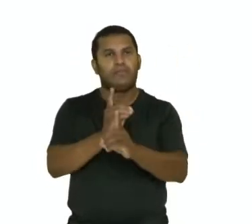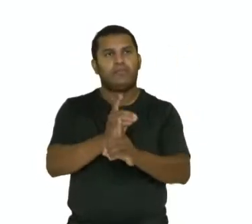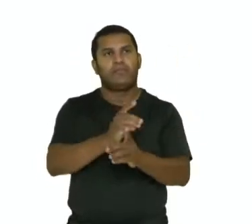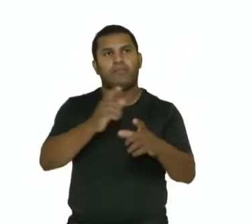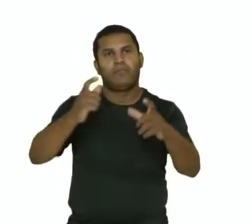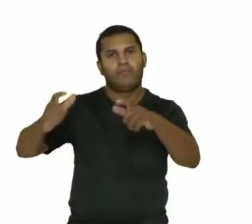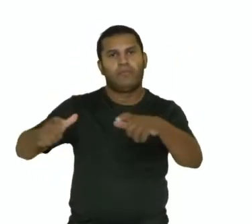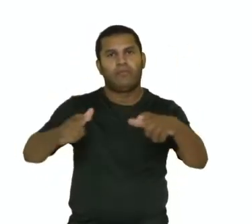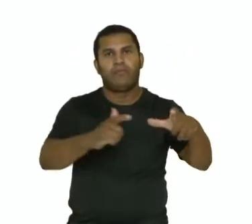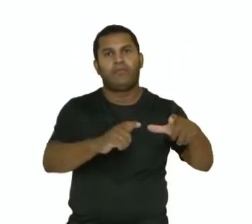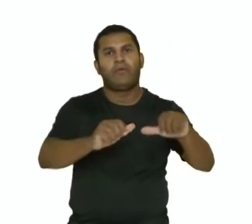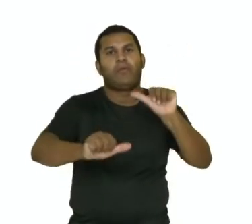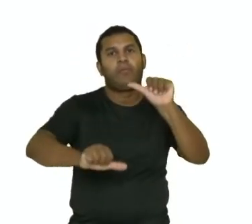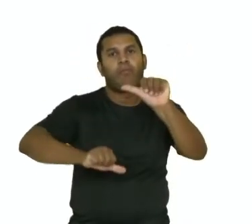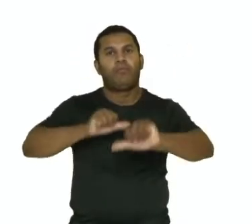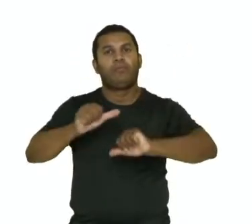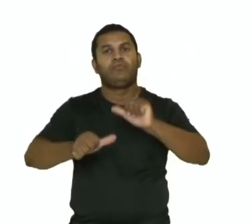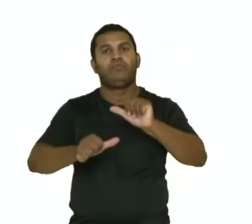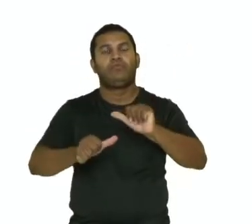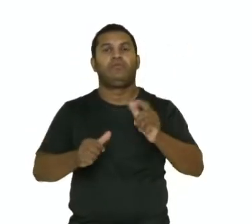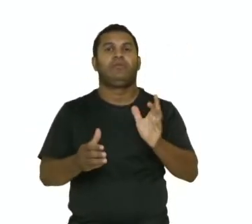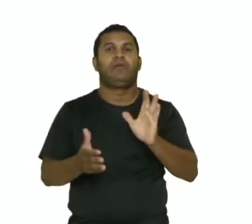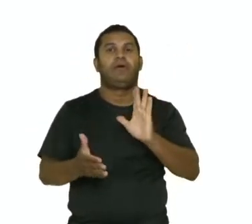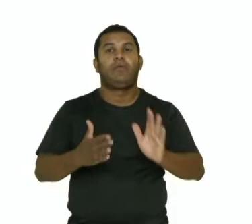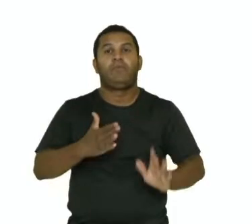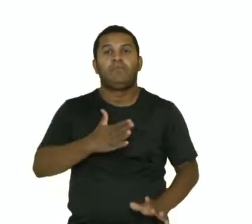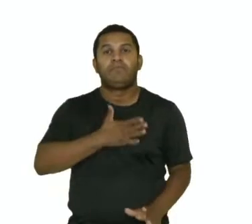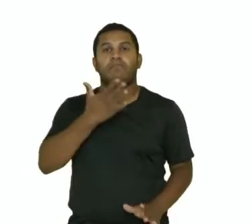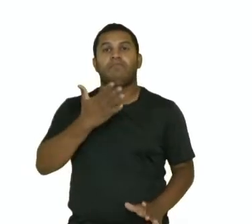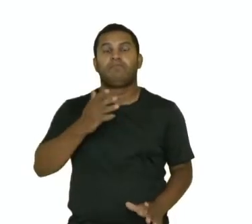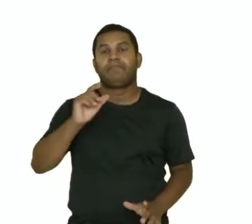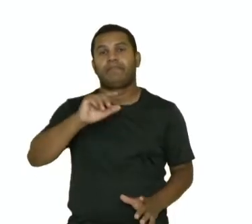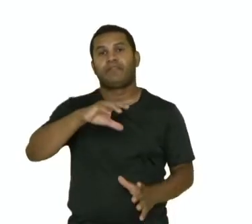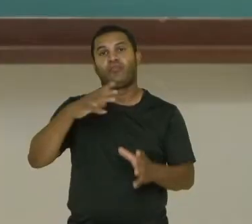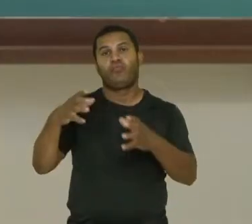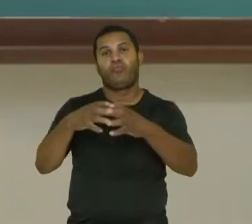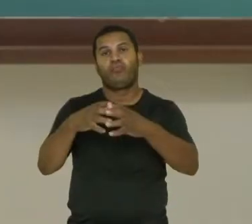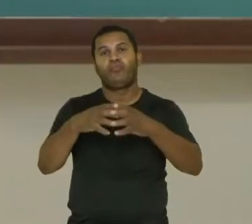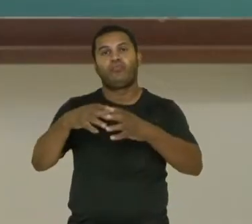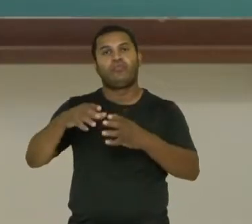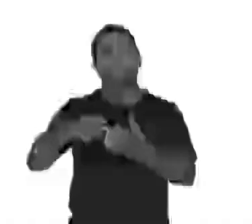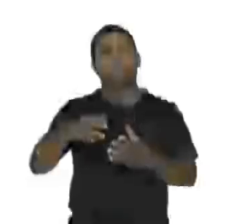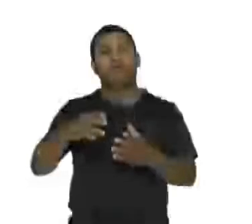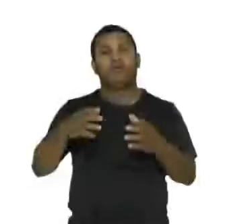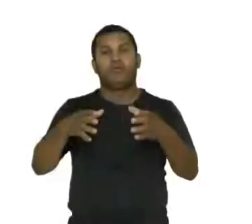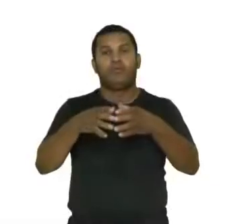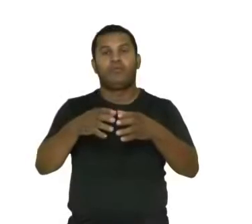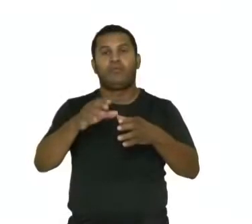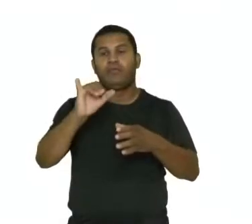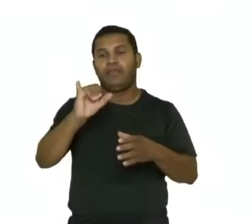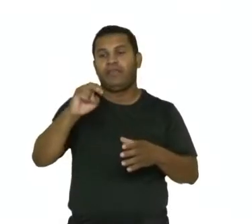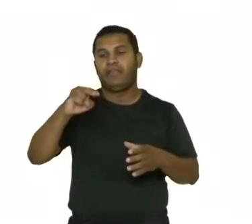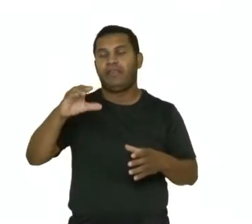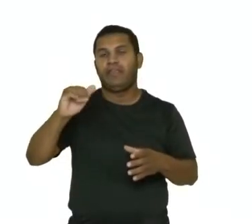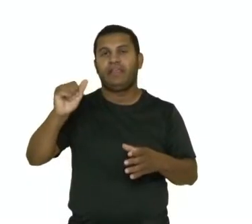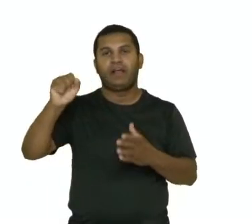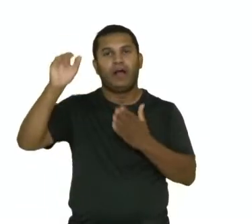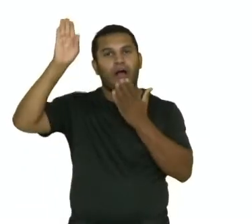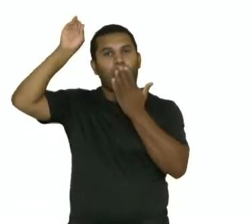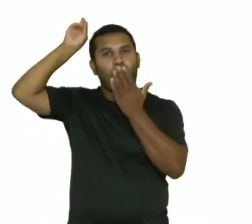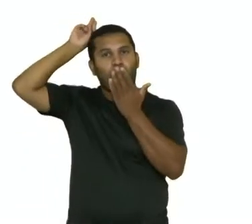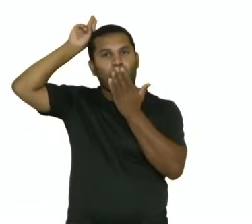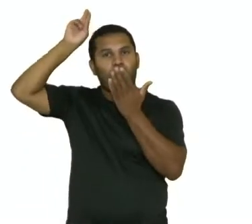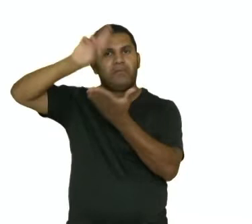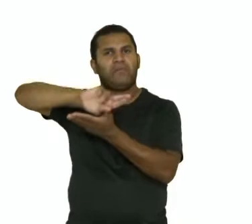os povos originários, tá? Então vamos retomar um pouco o que a gente já viu lá no ensino fundamental sobre isso, né?